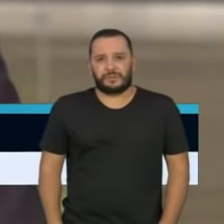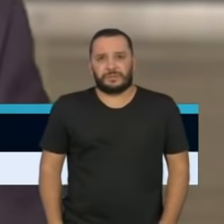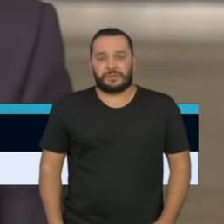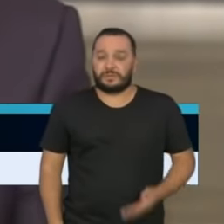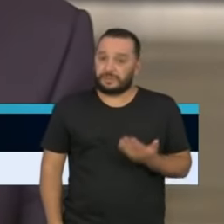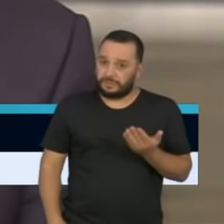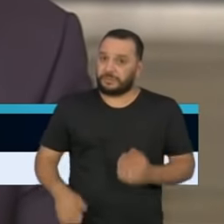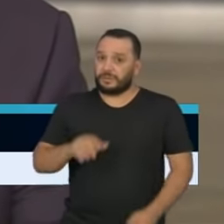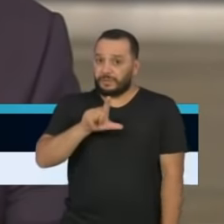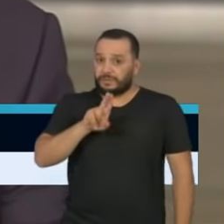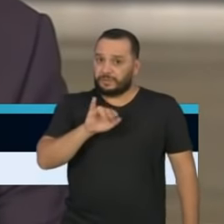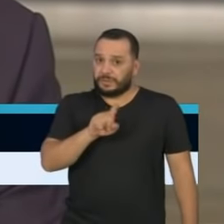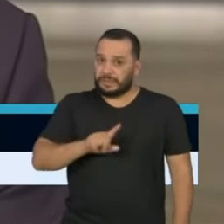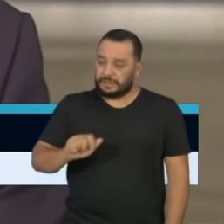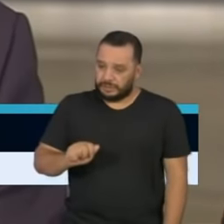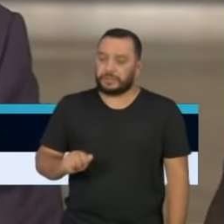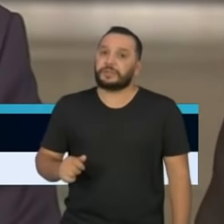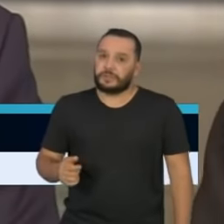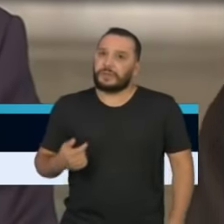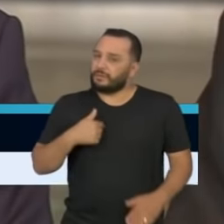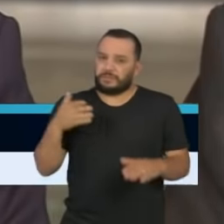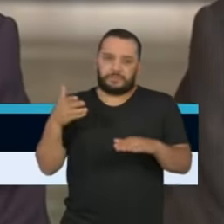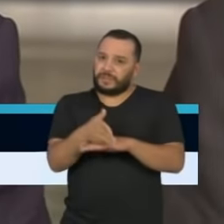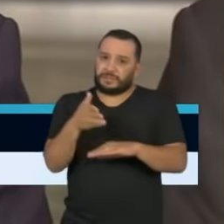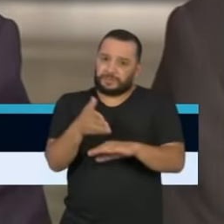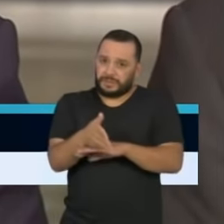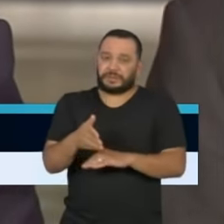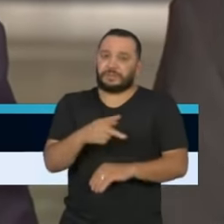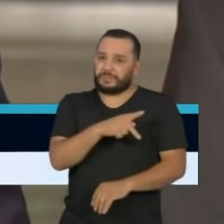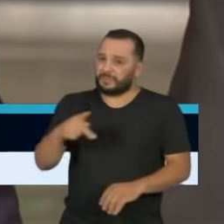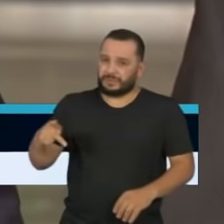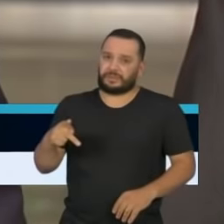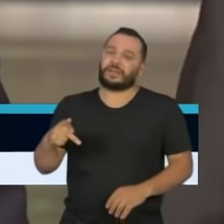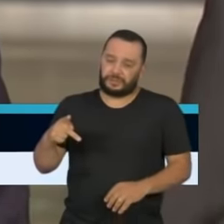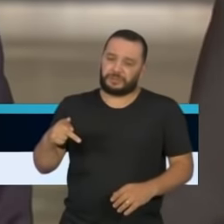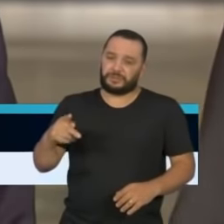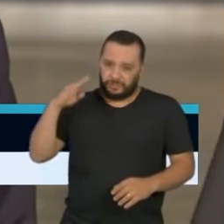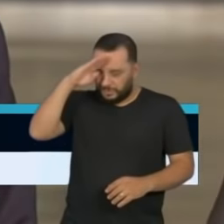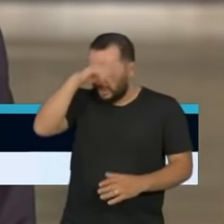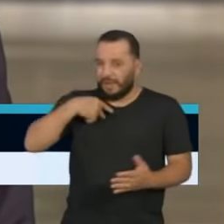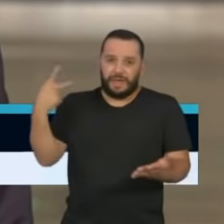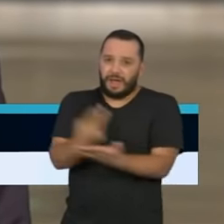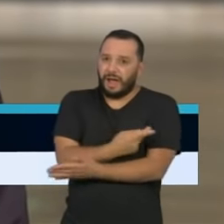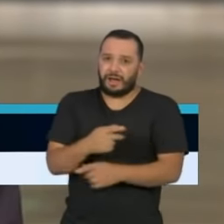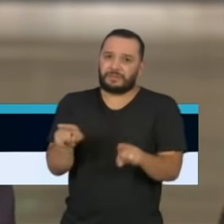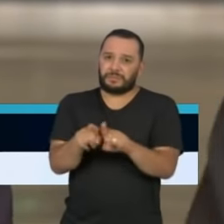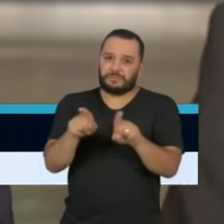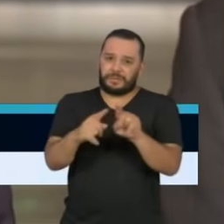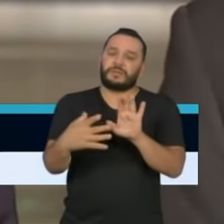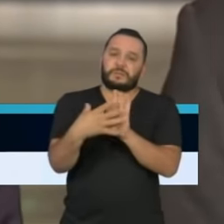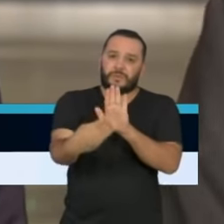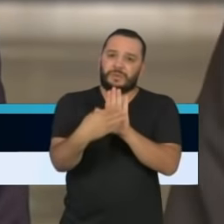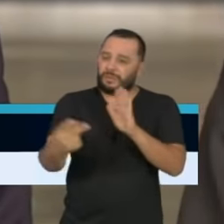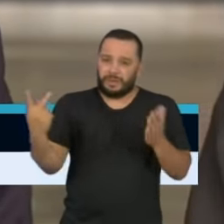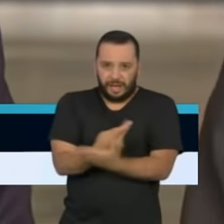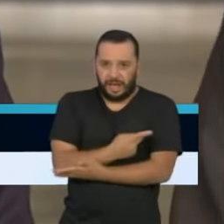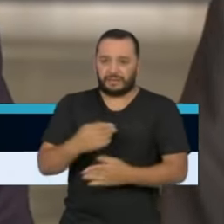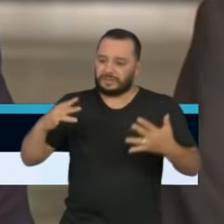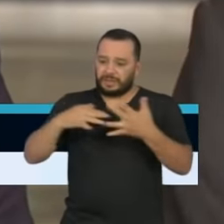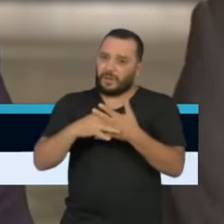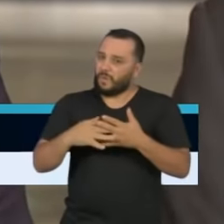Luísa, foi uma participação inadequada e um mau exemplo do presidente da República. Um mau exemplo como cidadão, um mau exemplo como